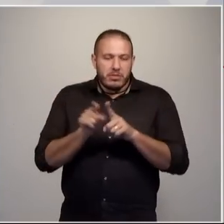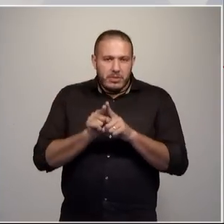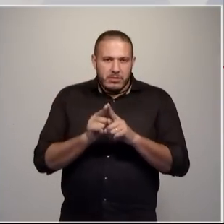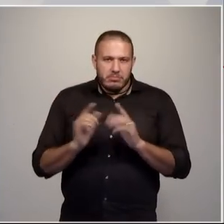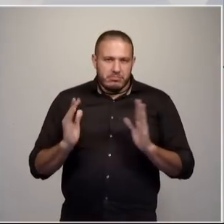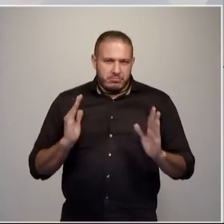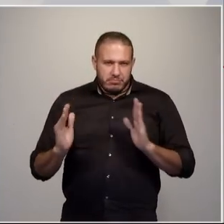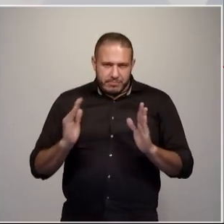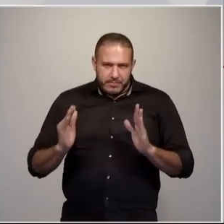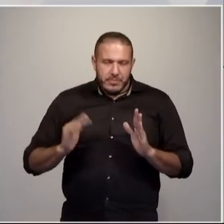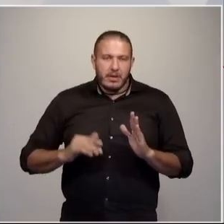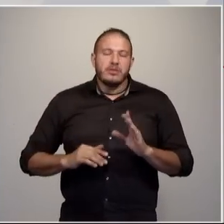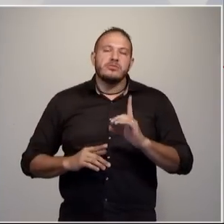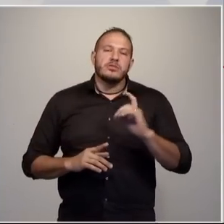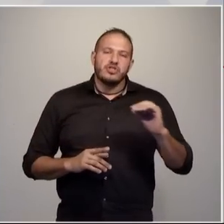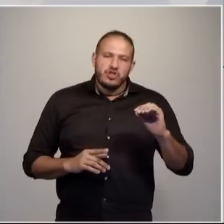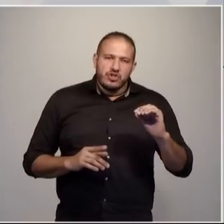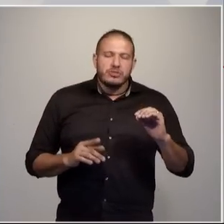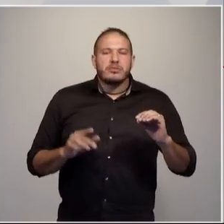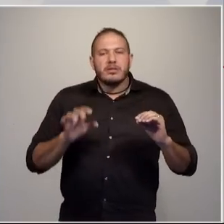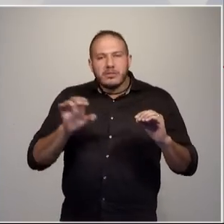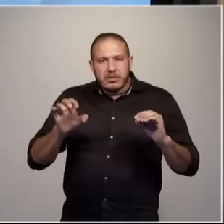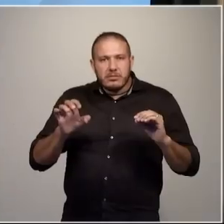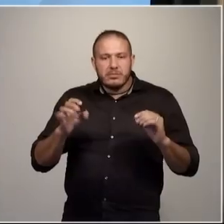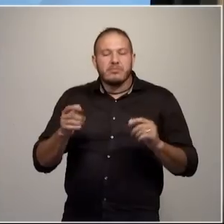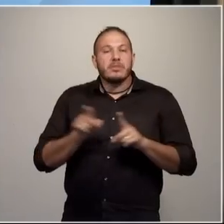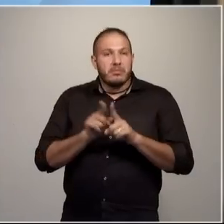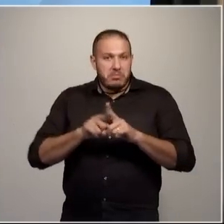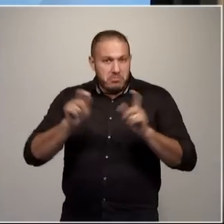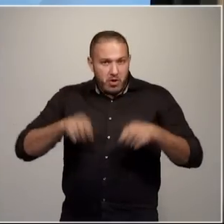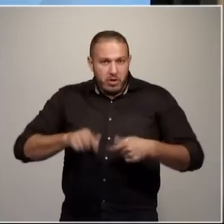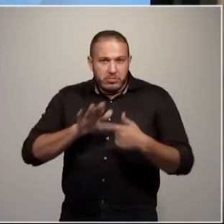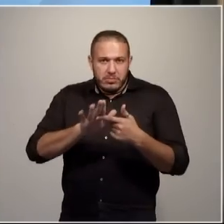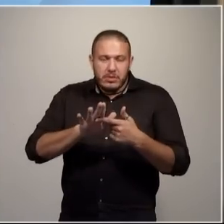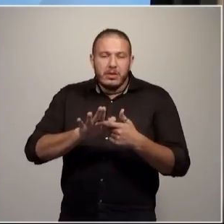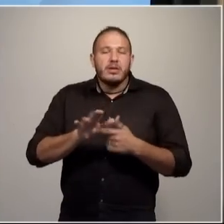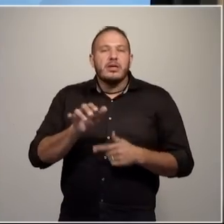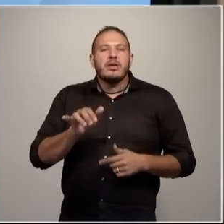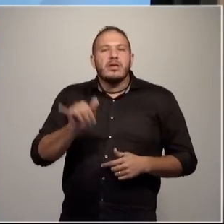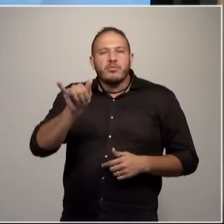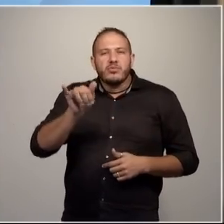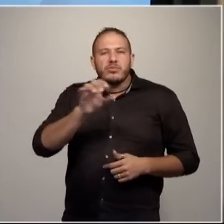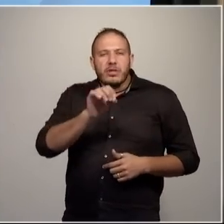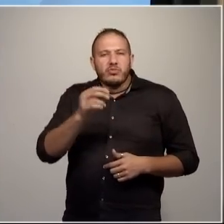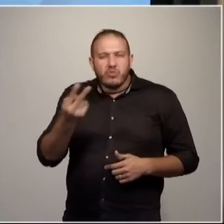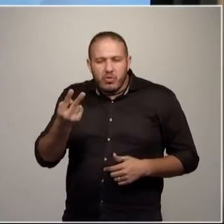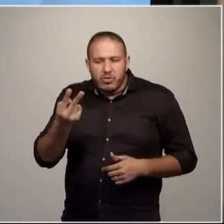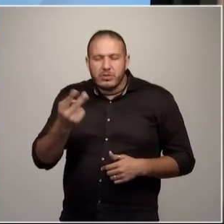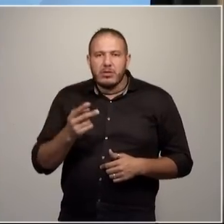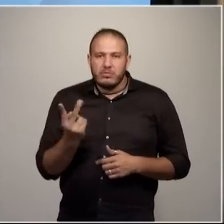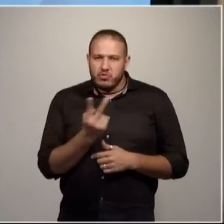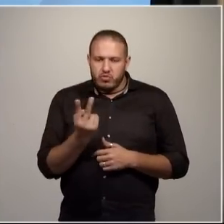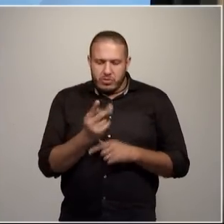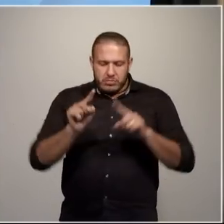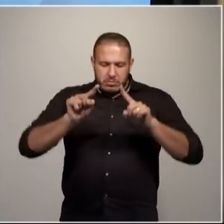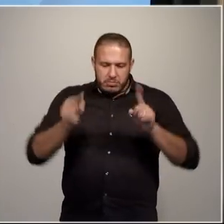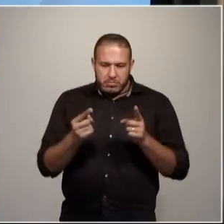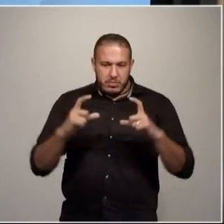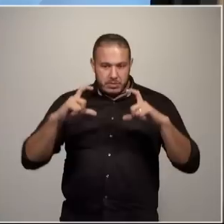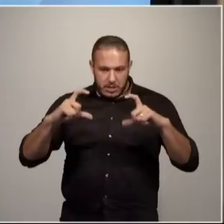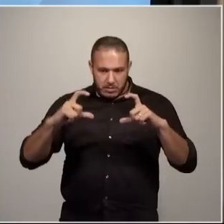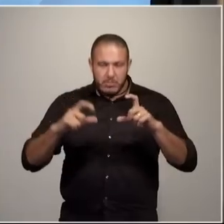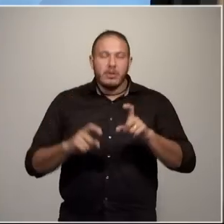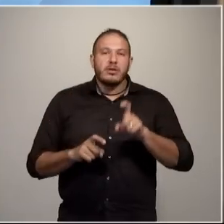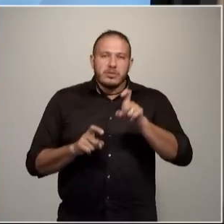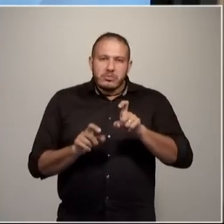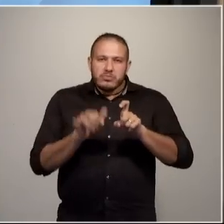à esquerda o x 0,3. Percebam a coerência, y02, os dois dentro,